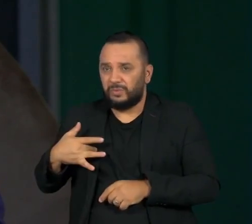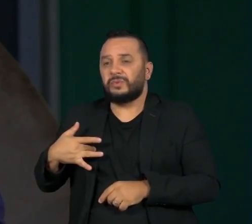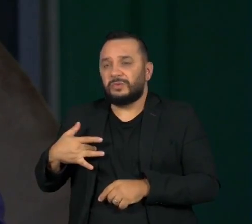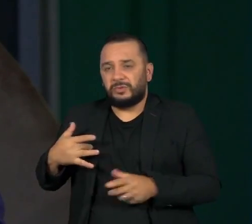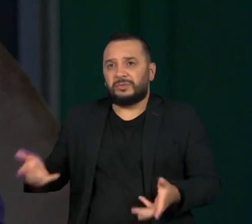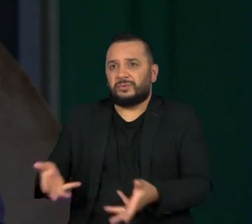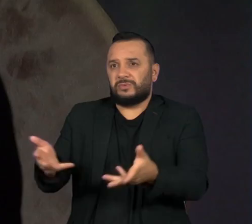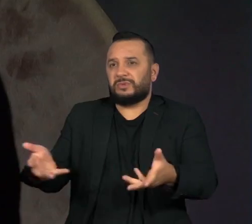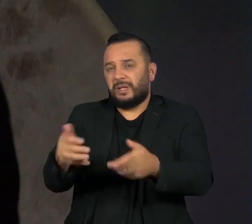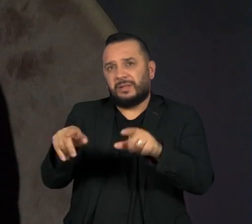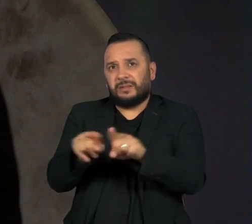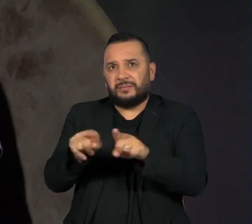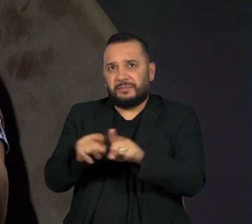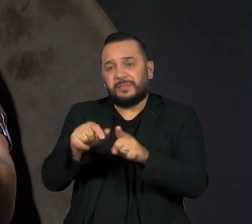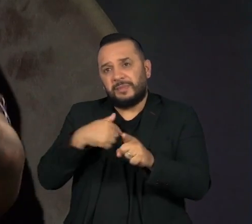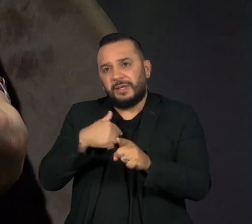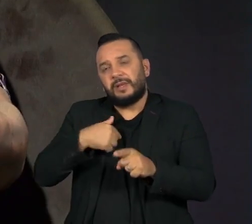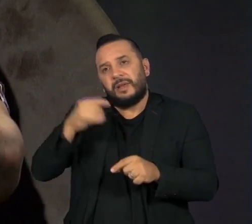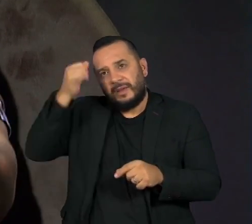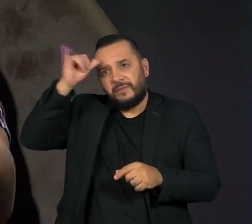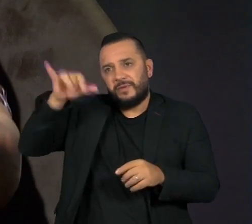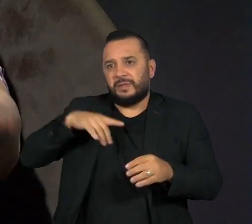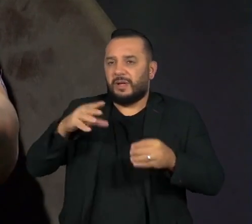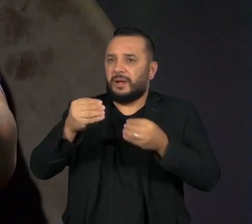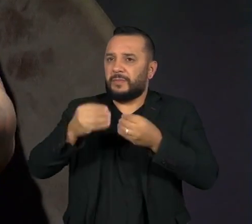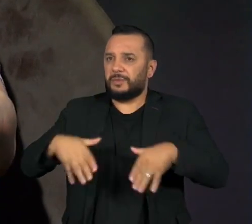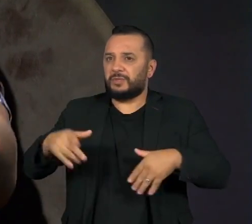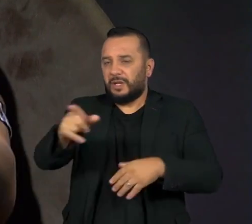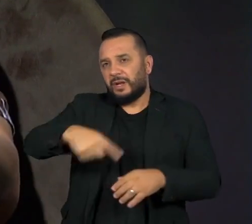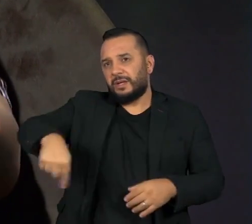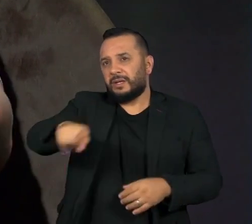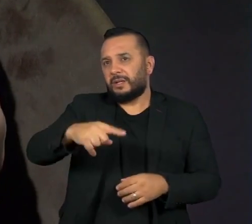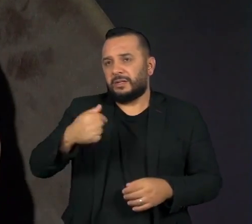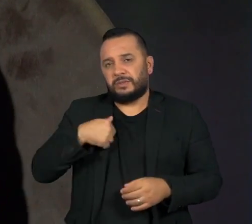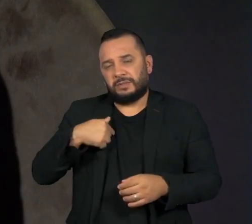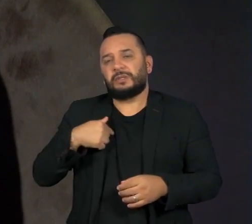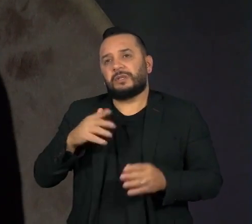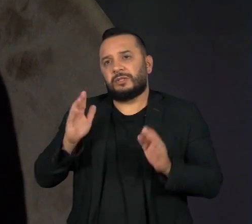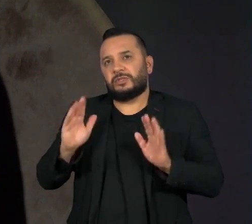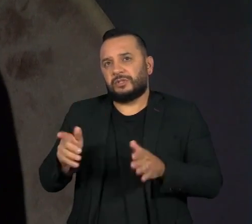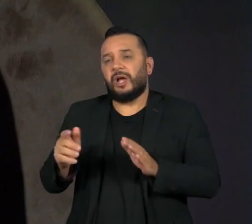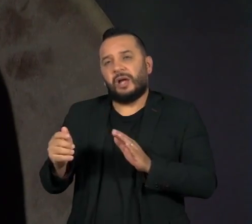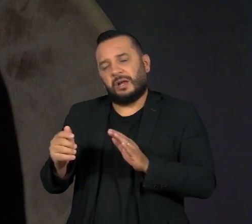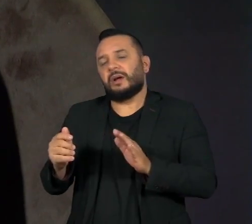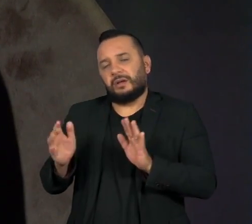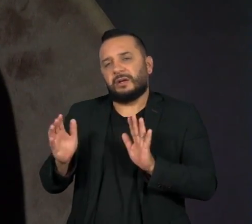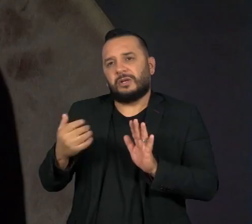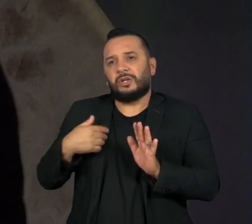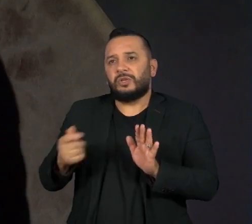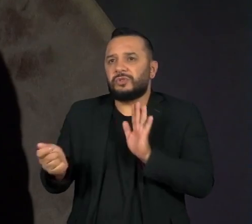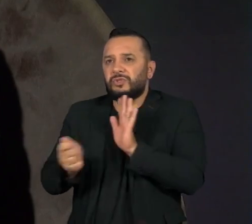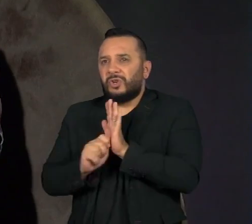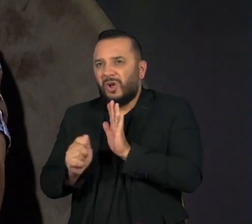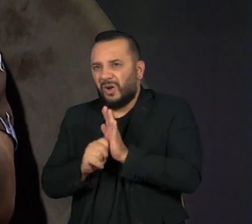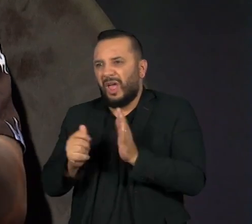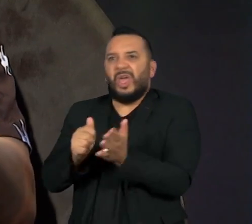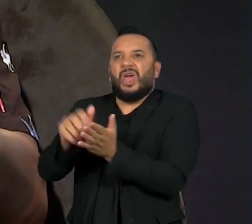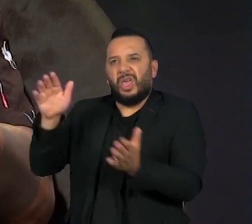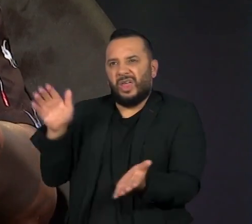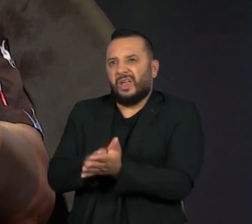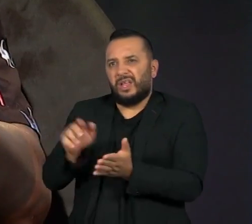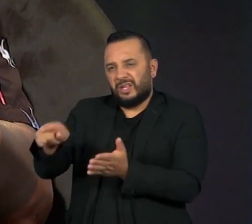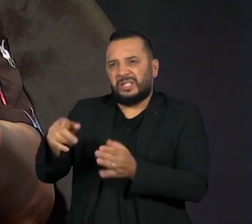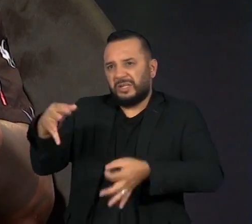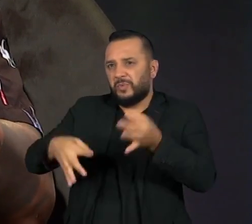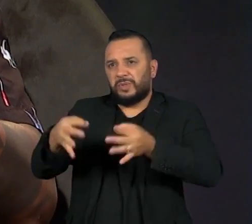política de redução de danos para ajudar as pessoas a equacionar a sua relação com drogas e tudo mais. Porque é isso, mas